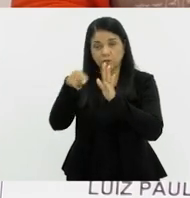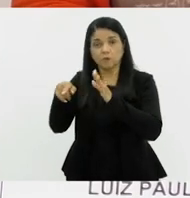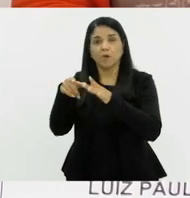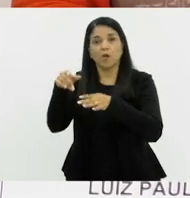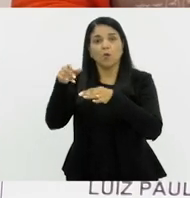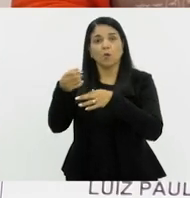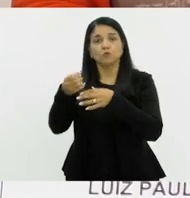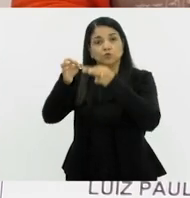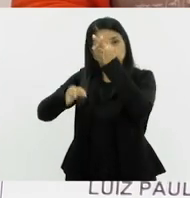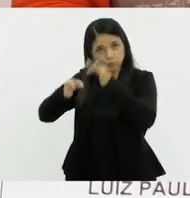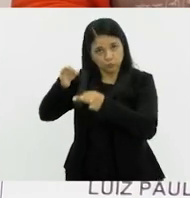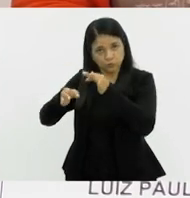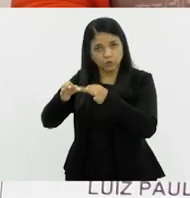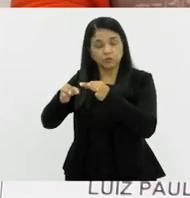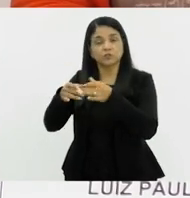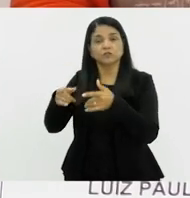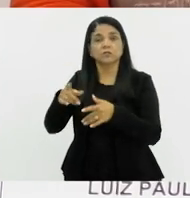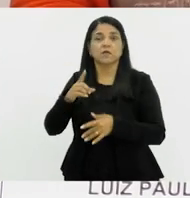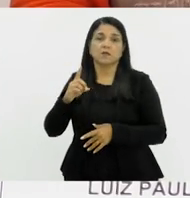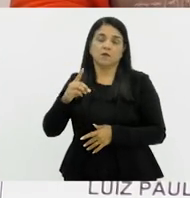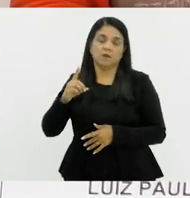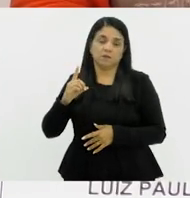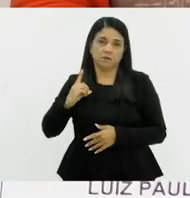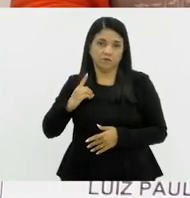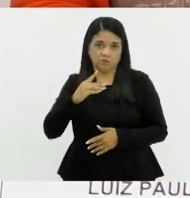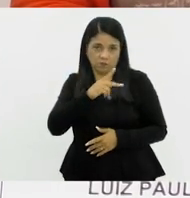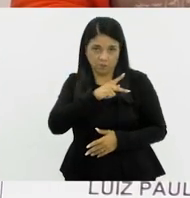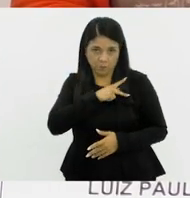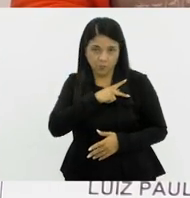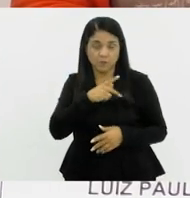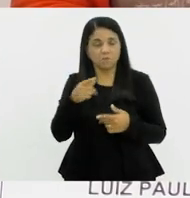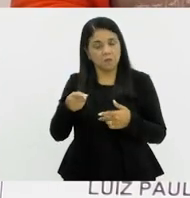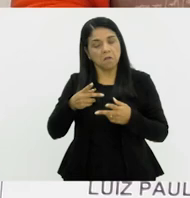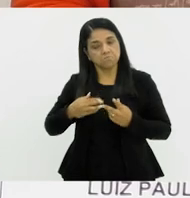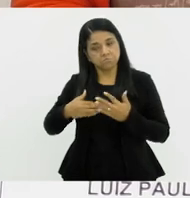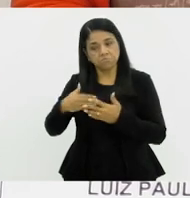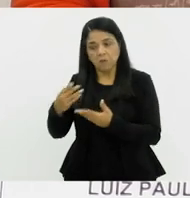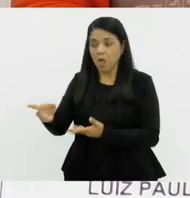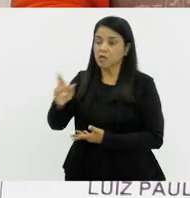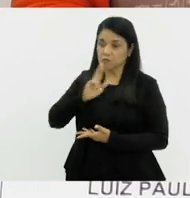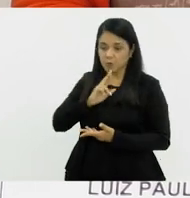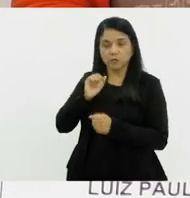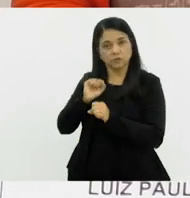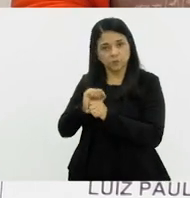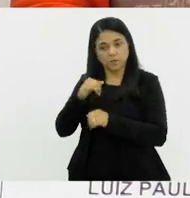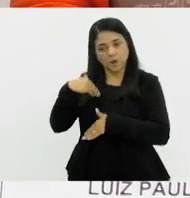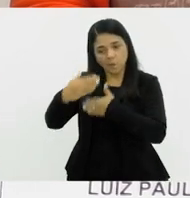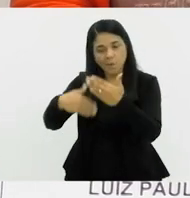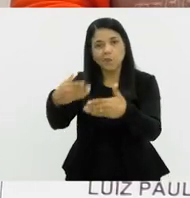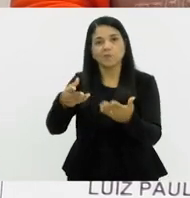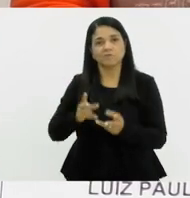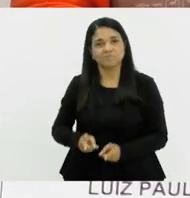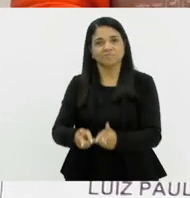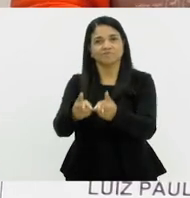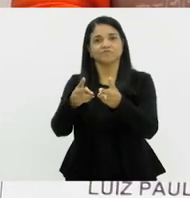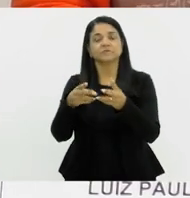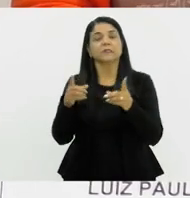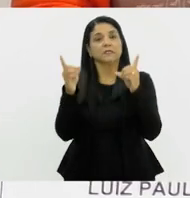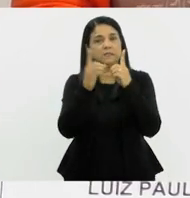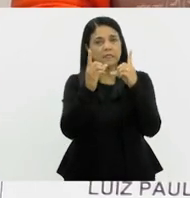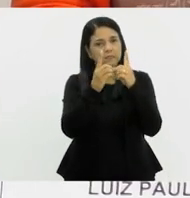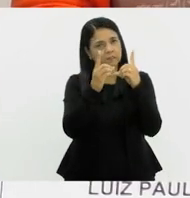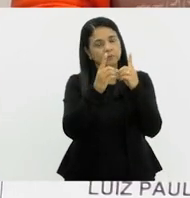daí a gente darmos seguimento ao retorno daquele equipamento e prestar todo atendimento